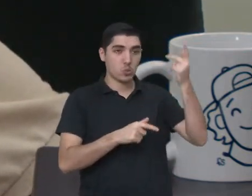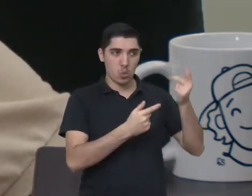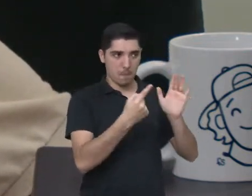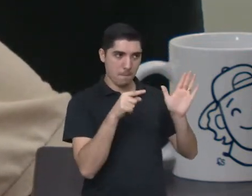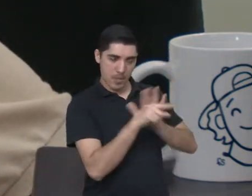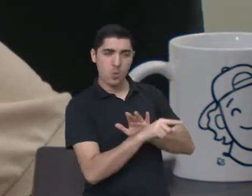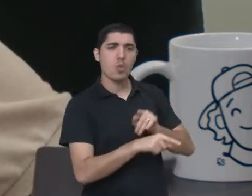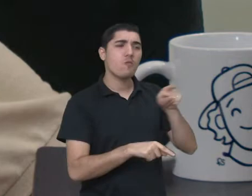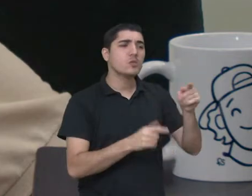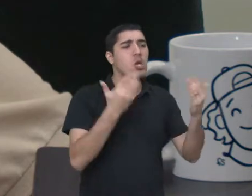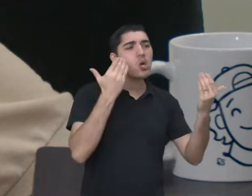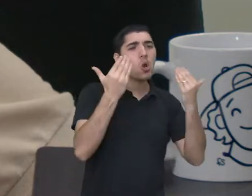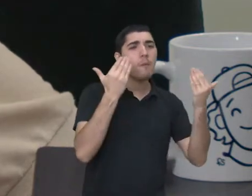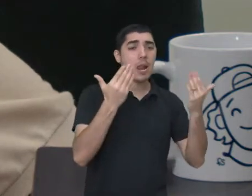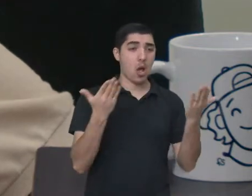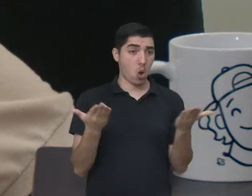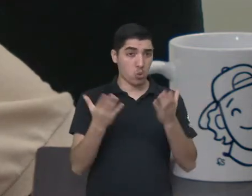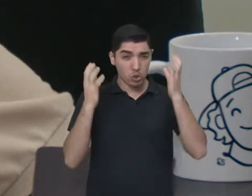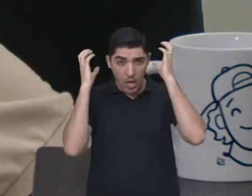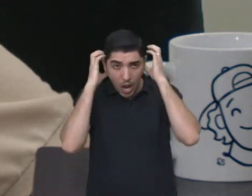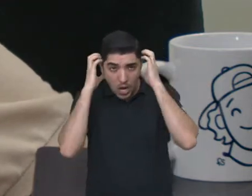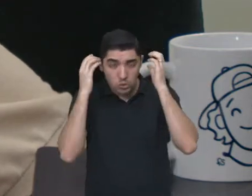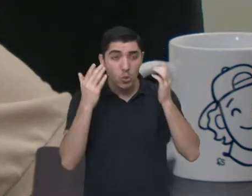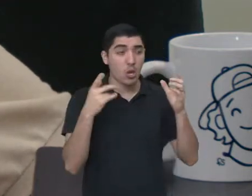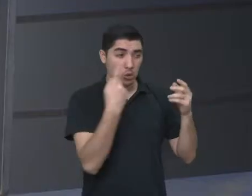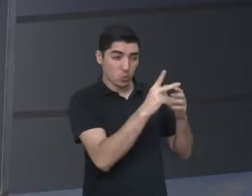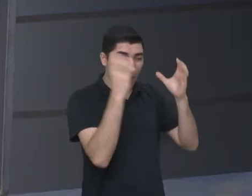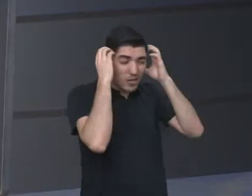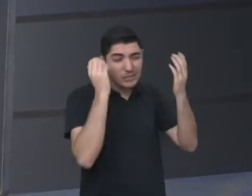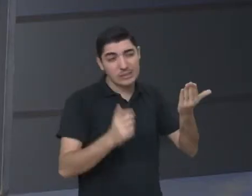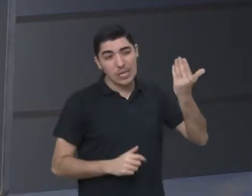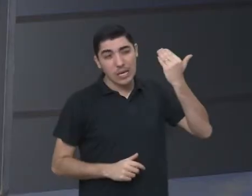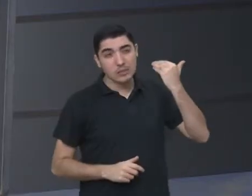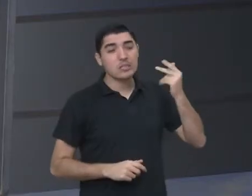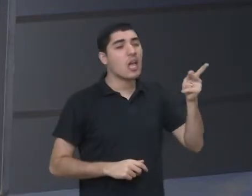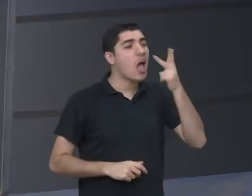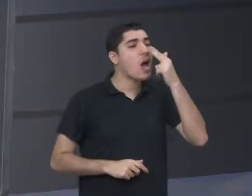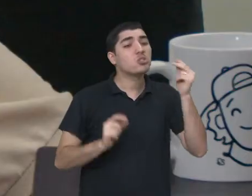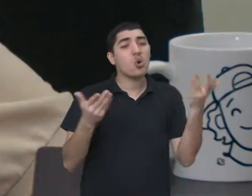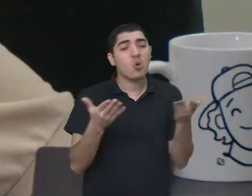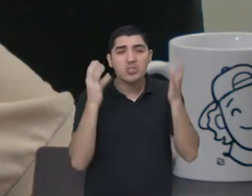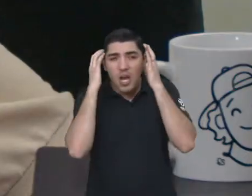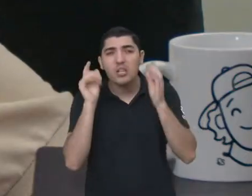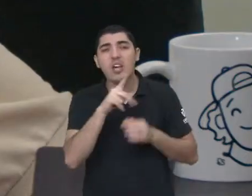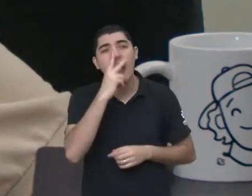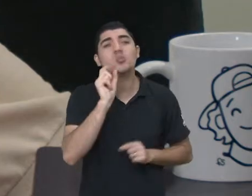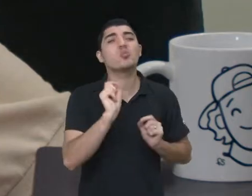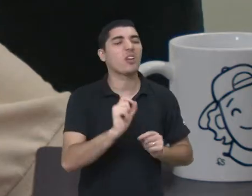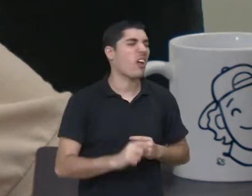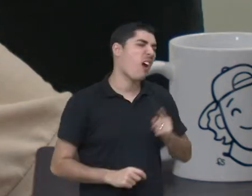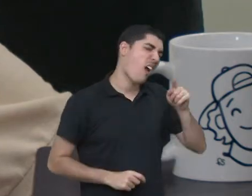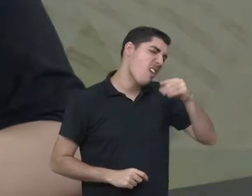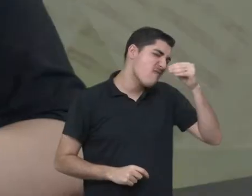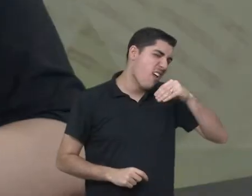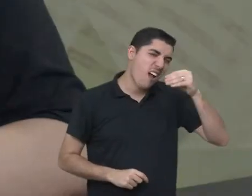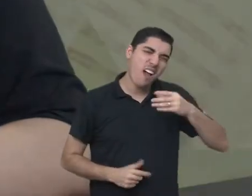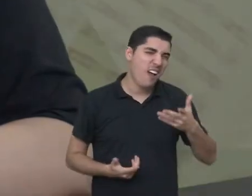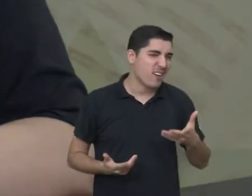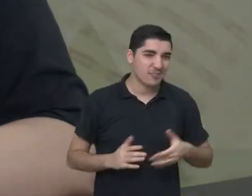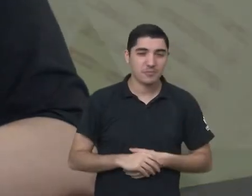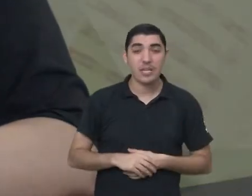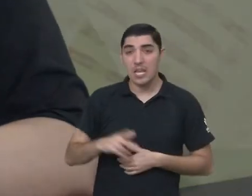equipe de esporte, não tem um bico para mim. Aí era o Jairo Carlos, Flávio Concílio. Depois veio o Joaquim Bevilacqua como